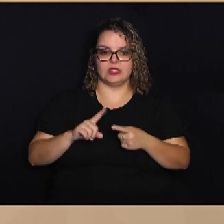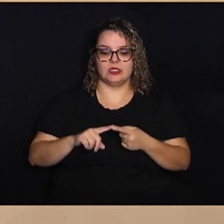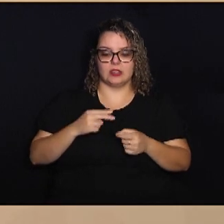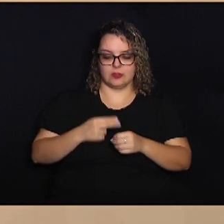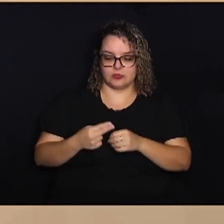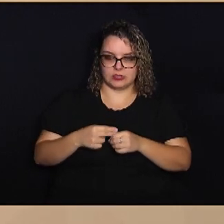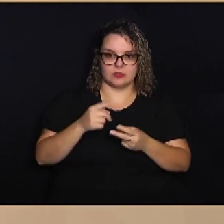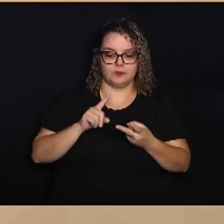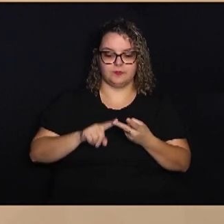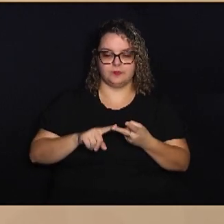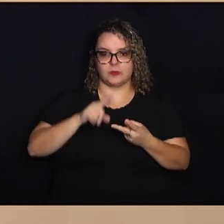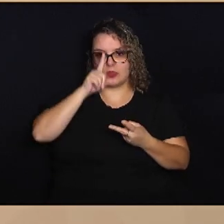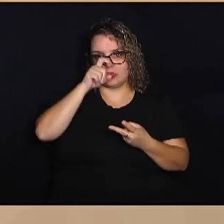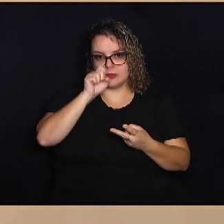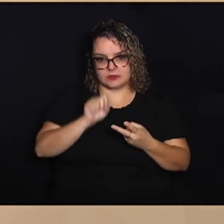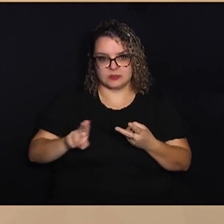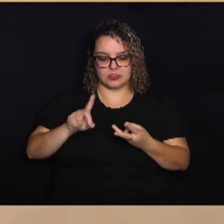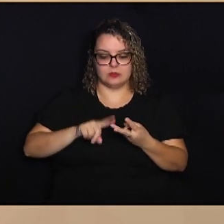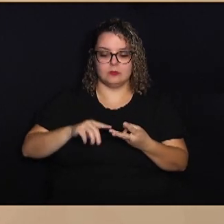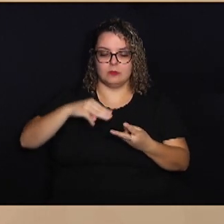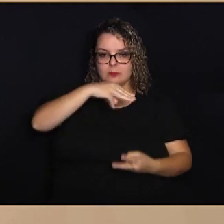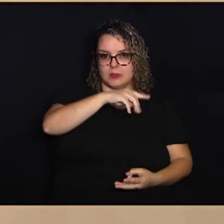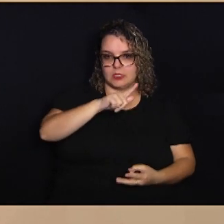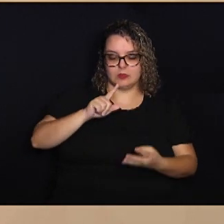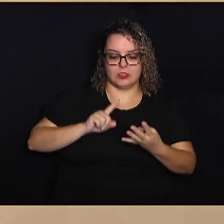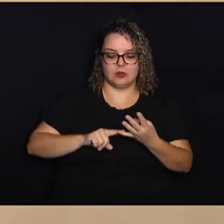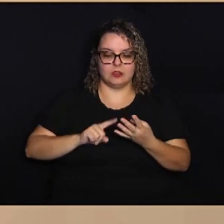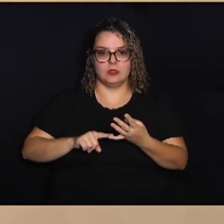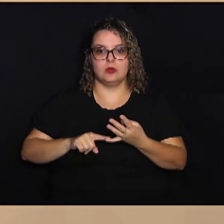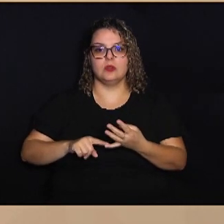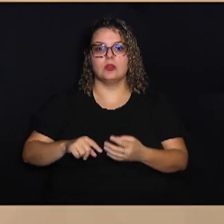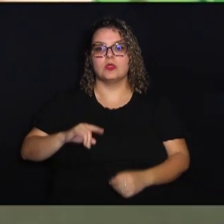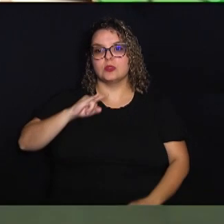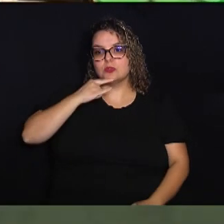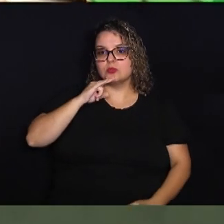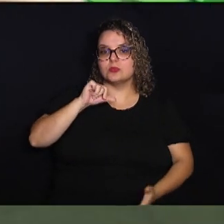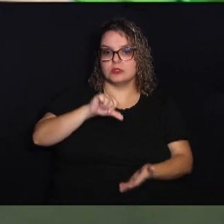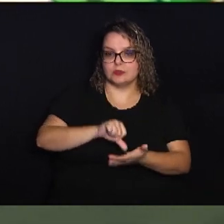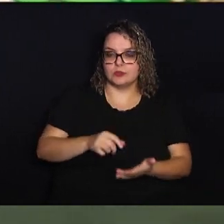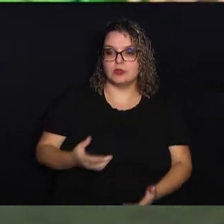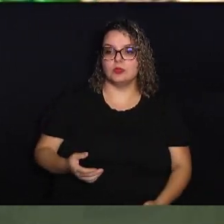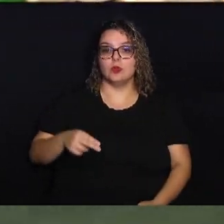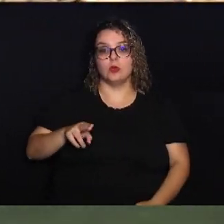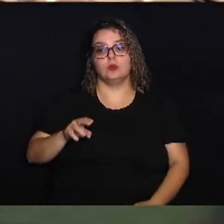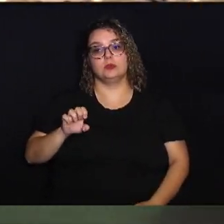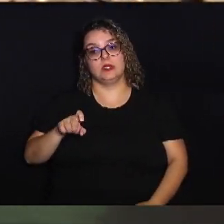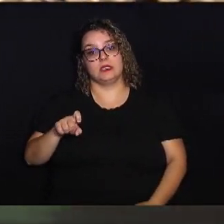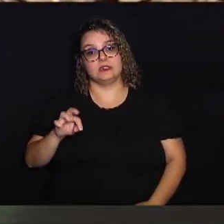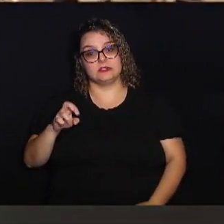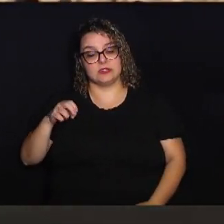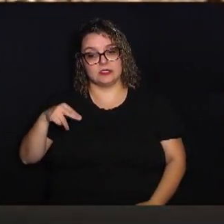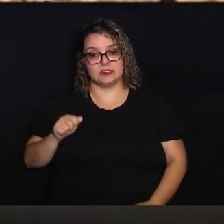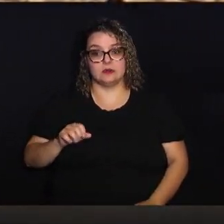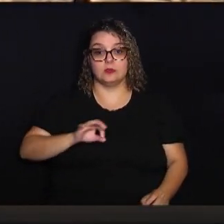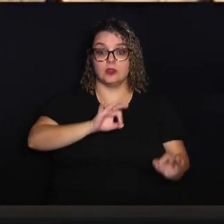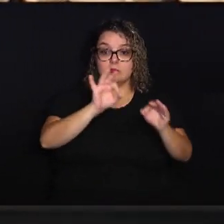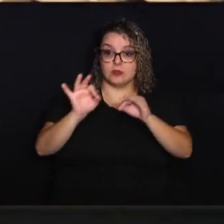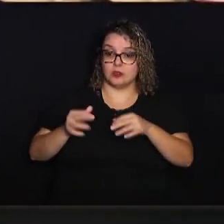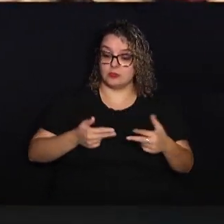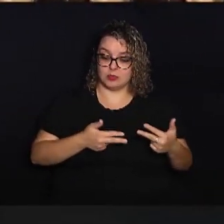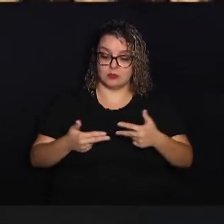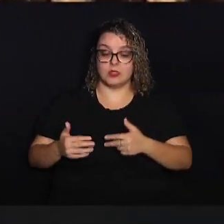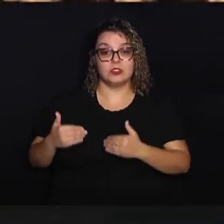estar alimentado. E essas seriam as condições básicas, tá? Então, as outras condições no dia da triagem e